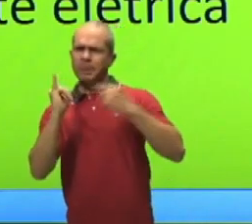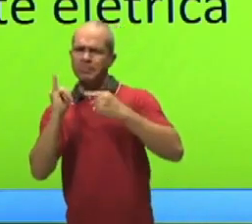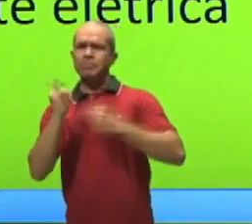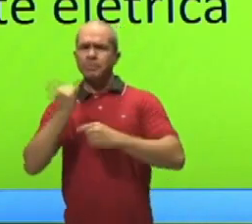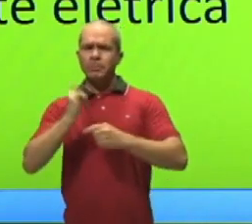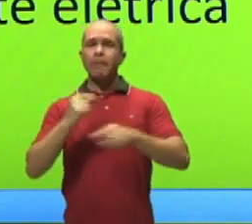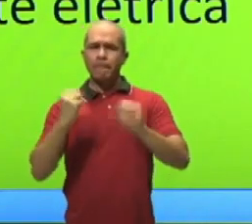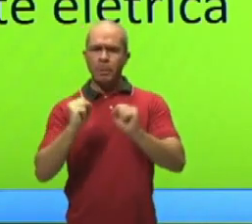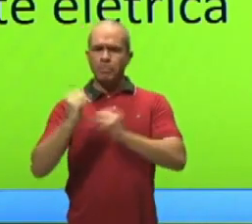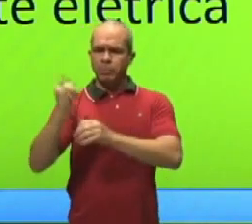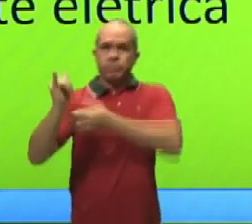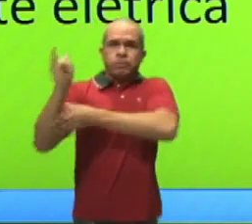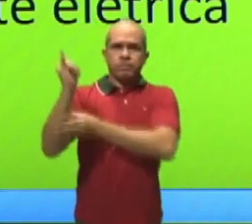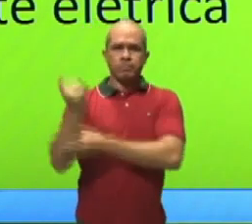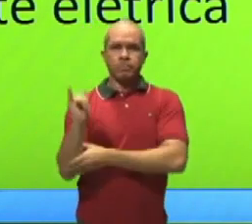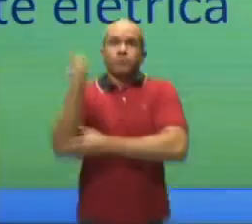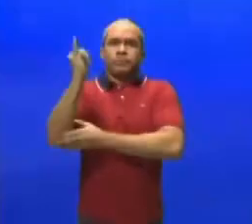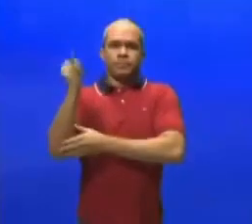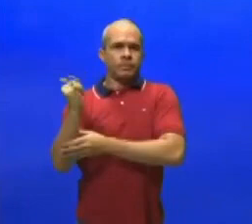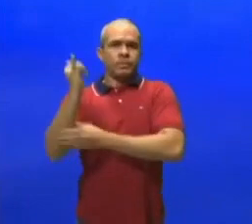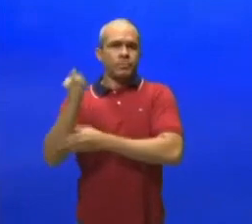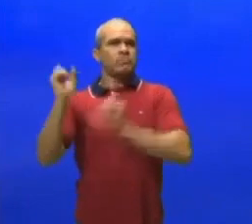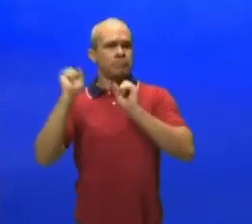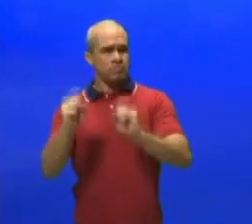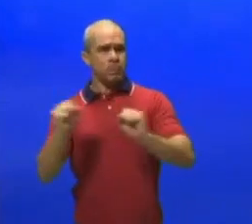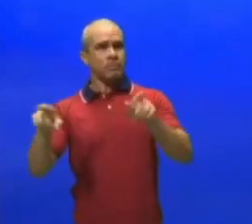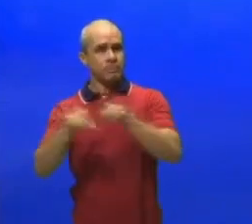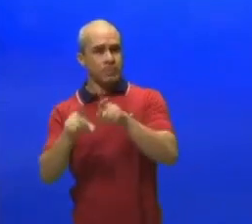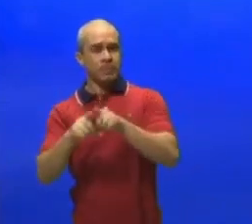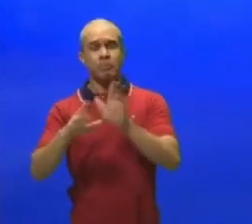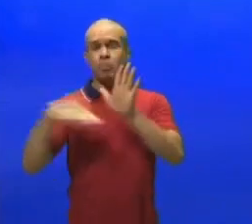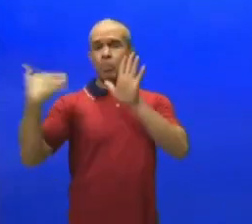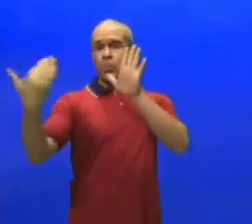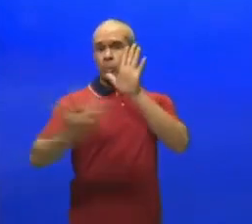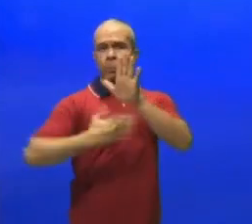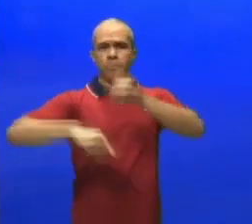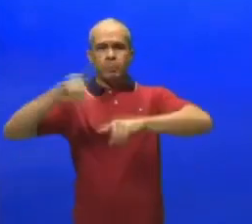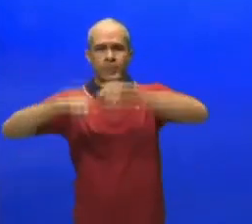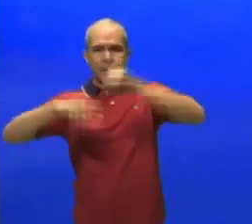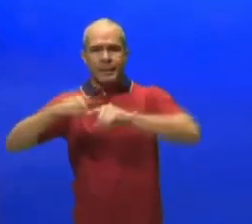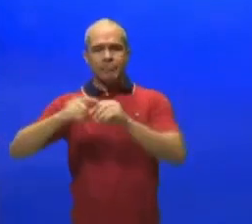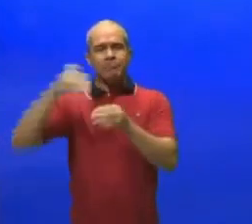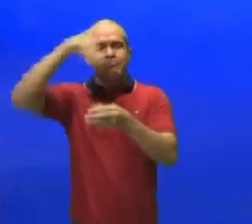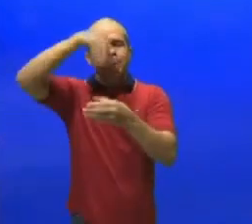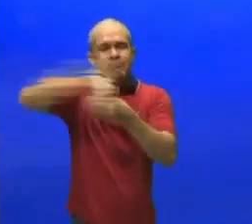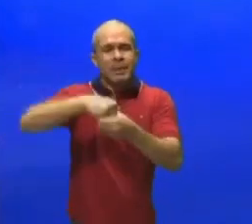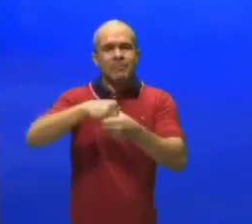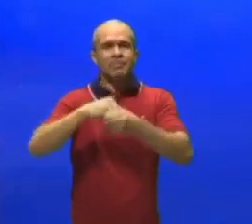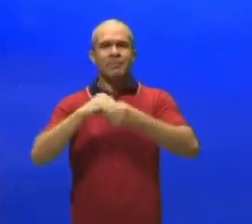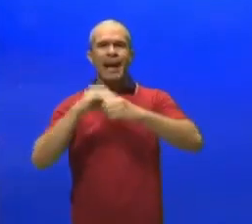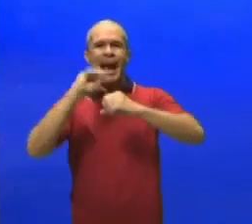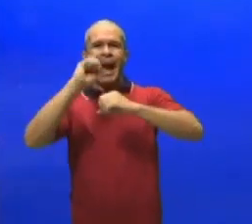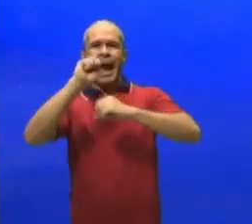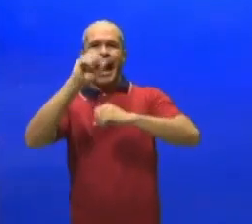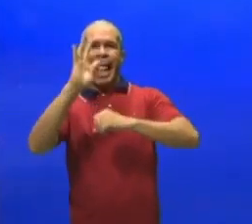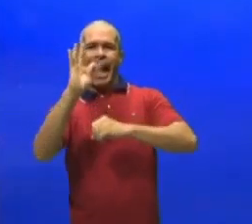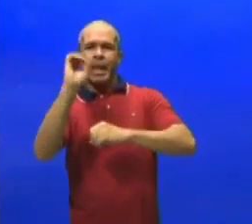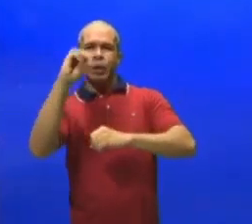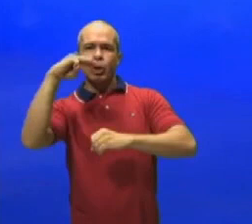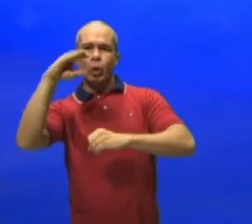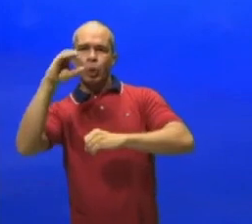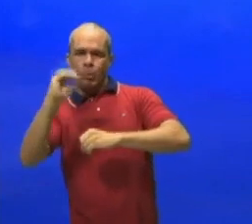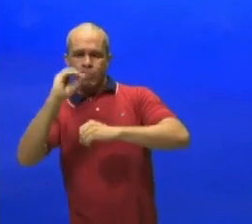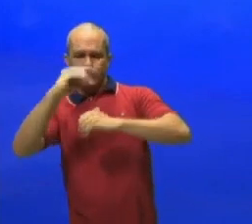choque elétrico ou descarga elétrica. Toda matéria vai ter átomos e esses átomos vai ter prótons